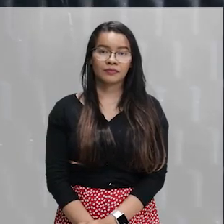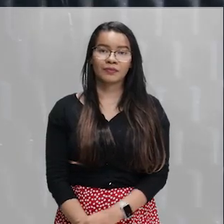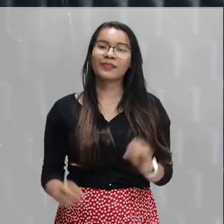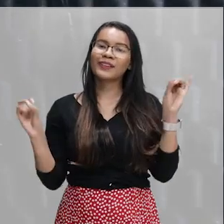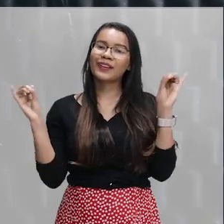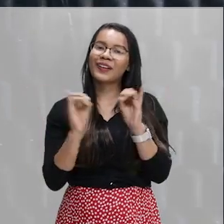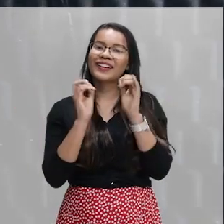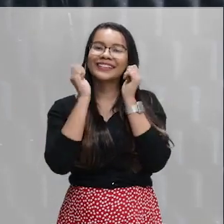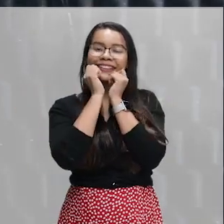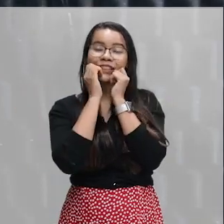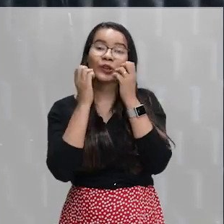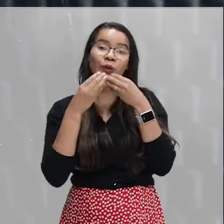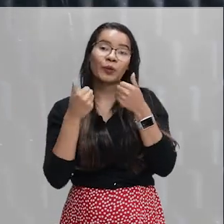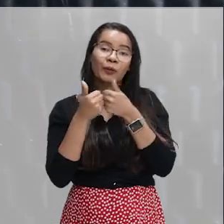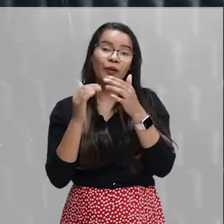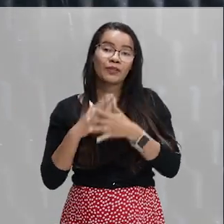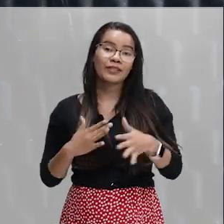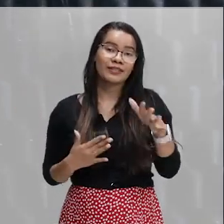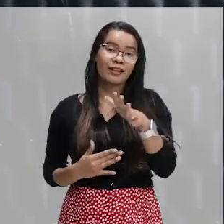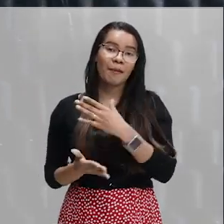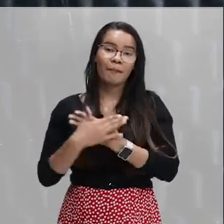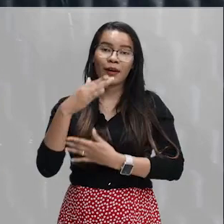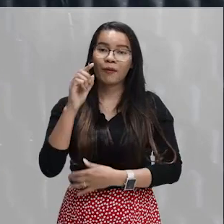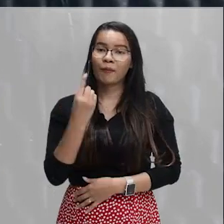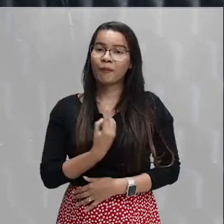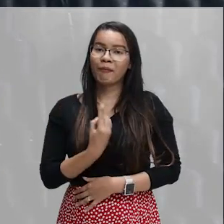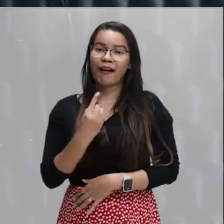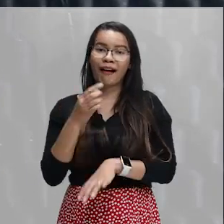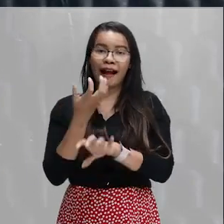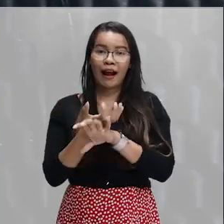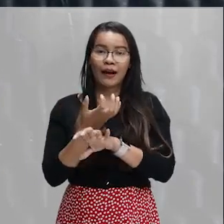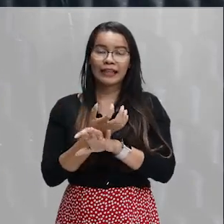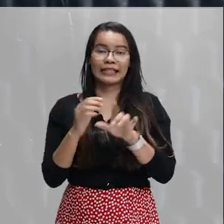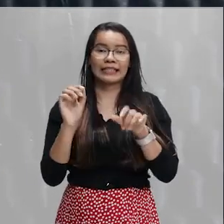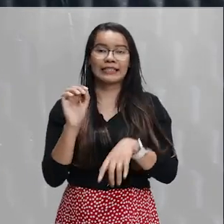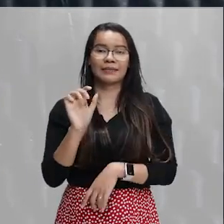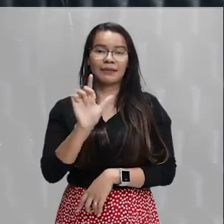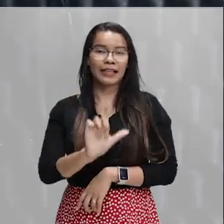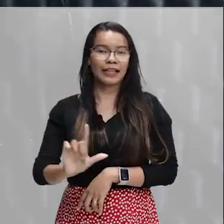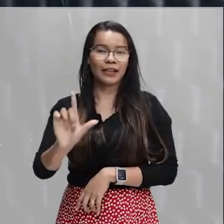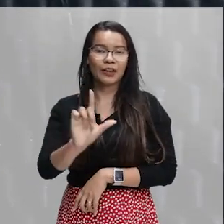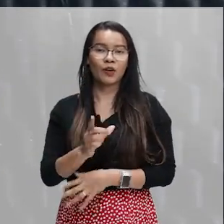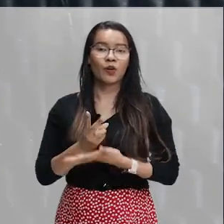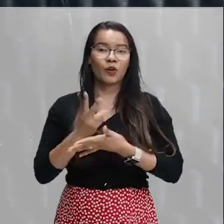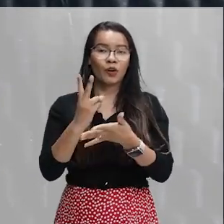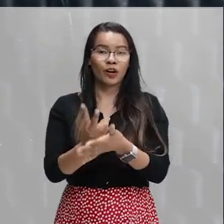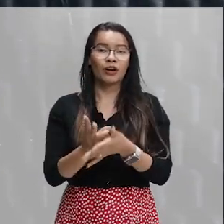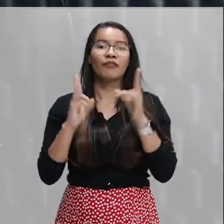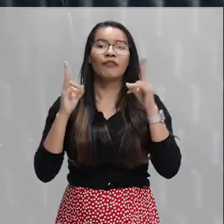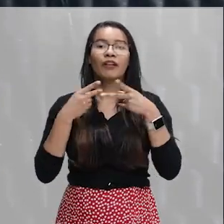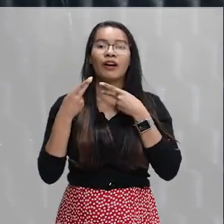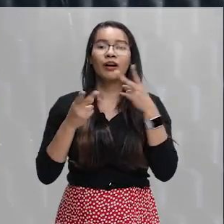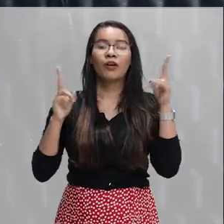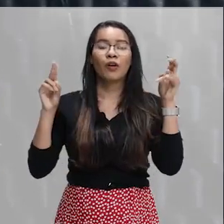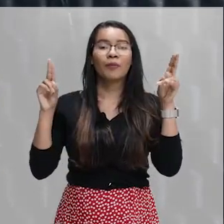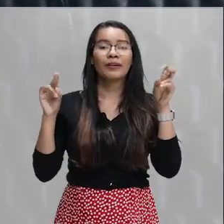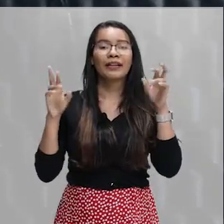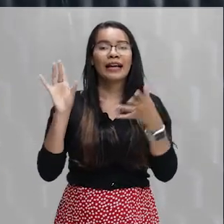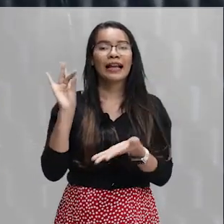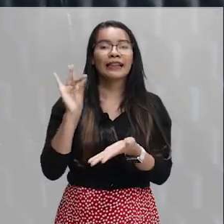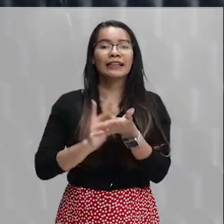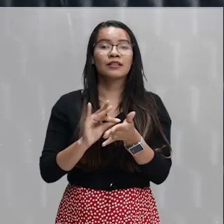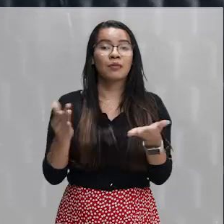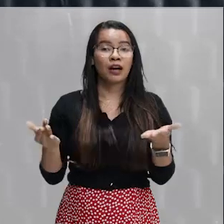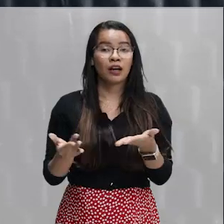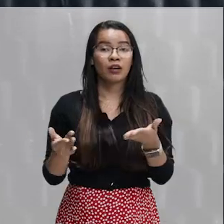Oi, chuchus! Tudo bem com vocês? Mais uma aula de literatura, continuando realismo no Brasil.